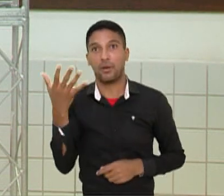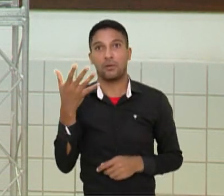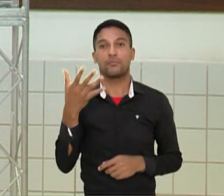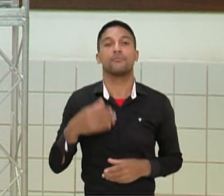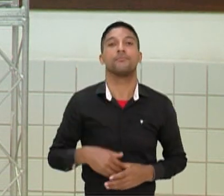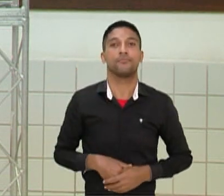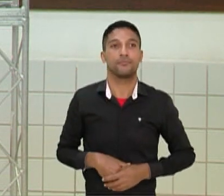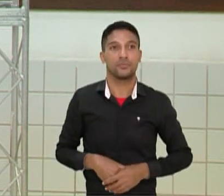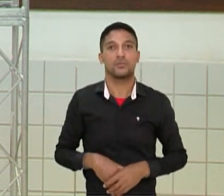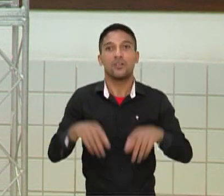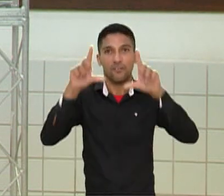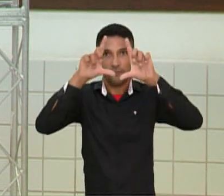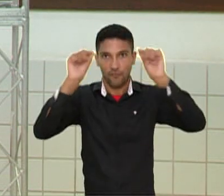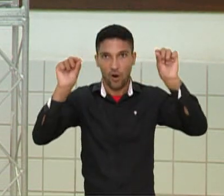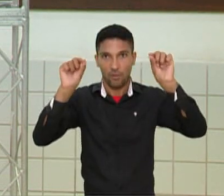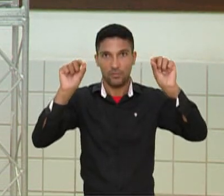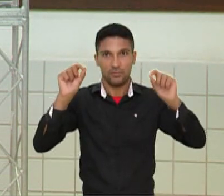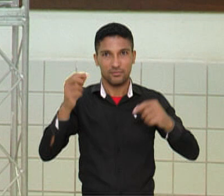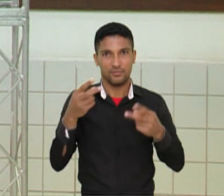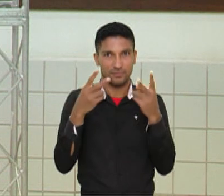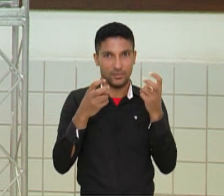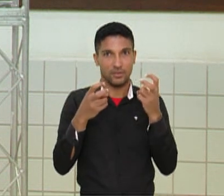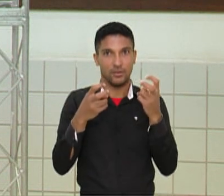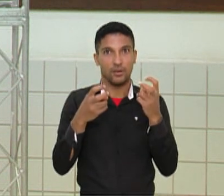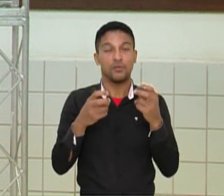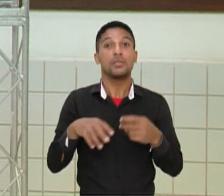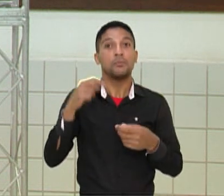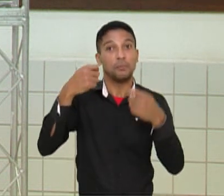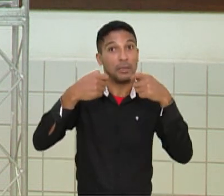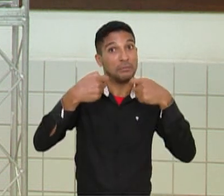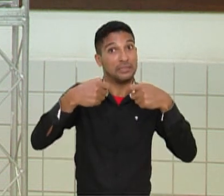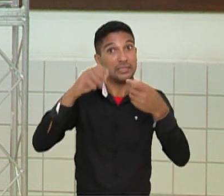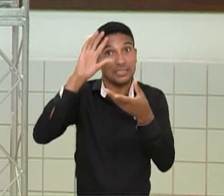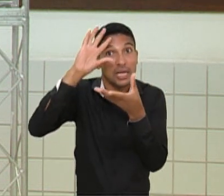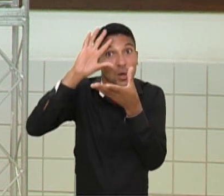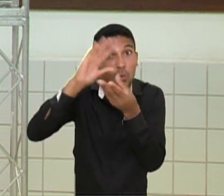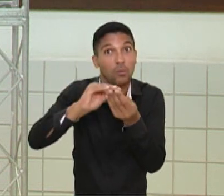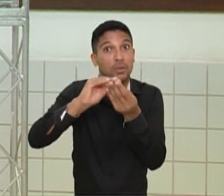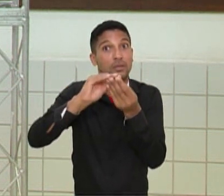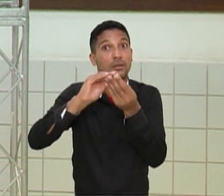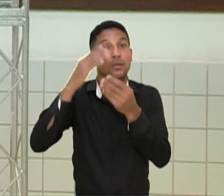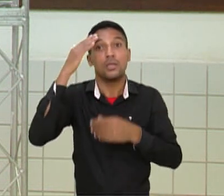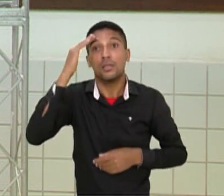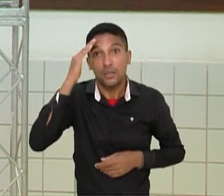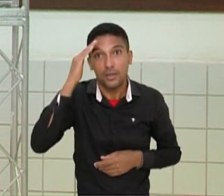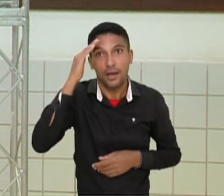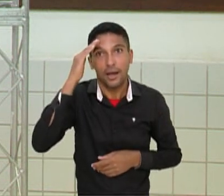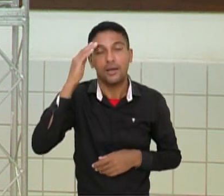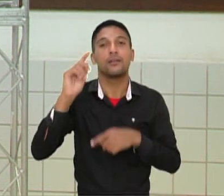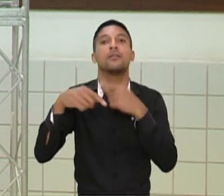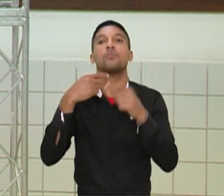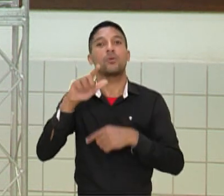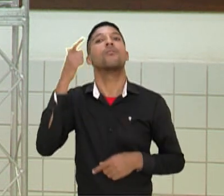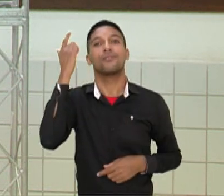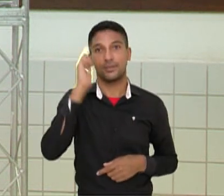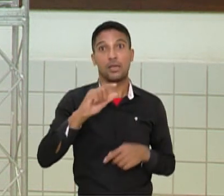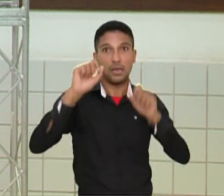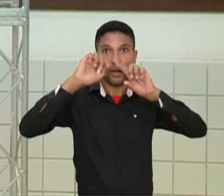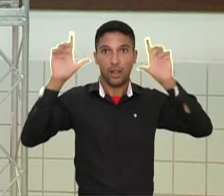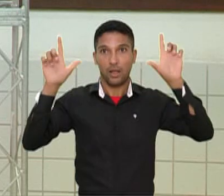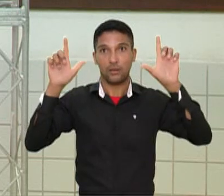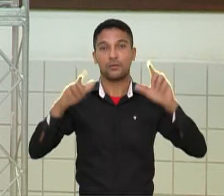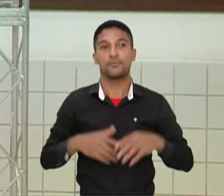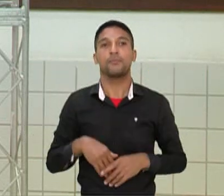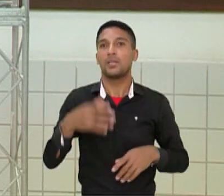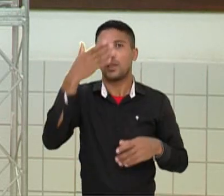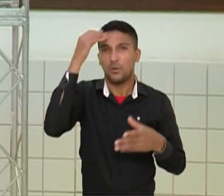lembrar como tem que fazer. Vai por mim, vai ficar bem mais fácil, tá bom? Então não esqueça as atividades, não esqueça de levar na escola se você está